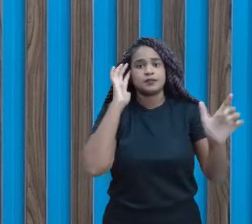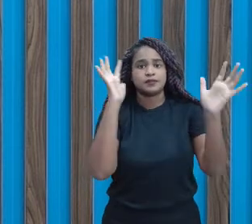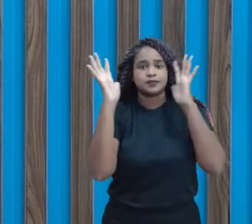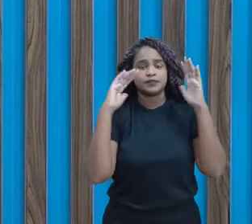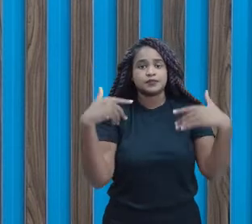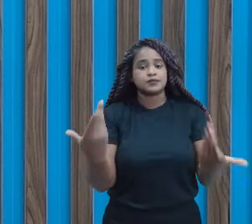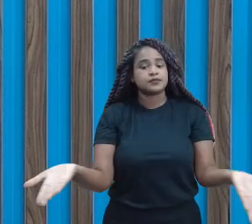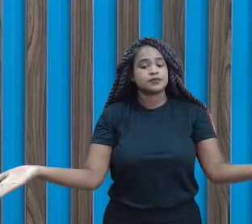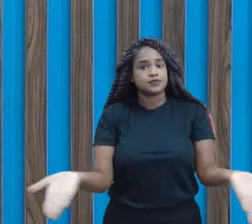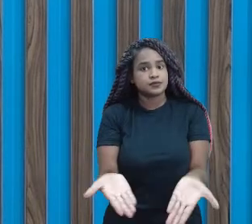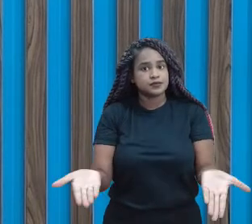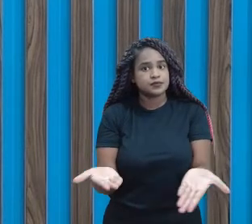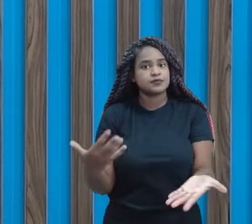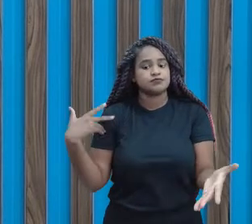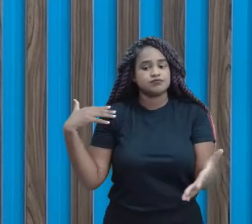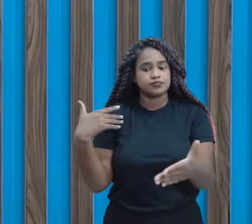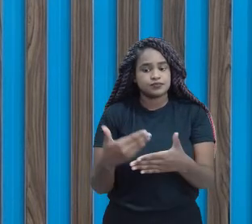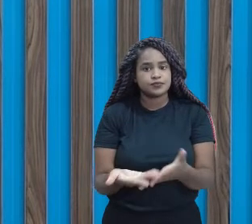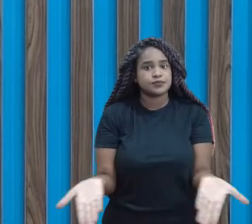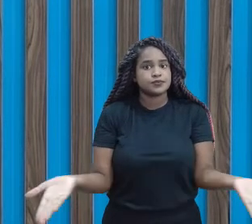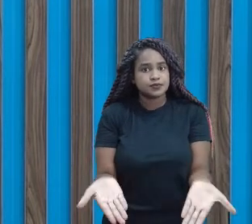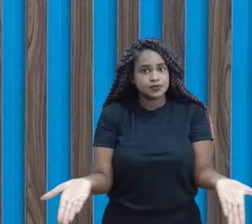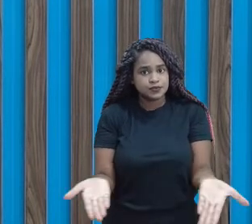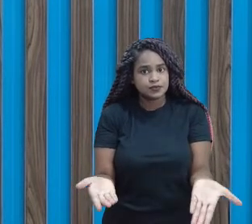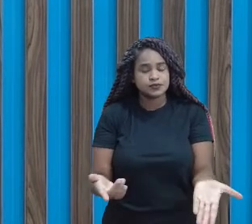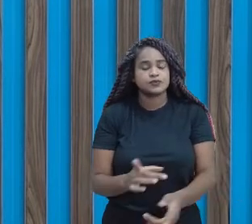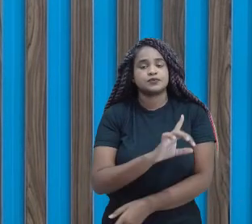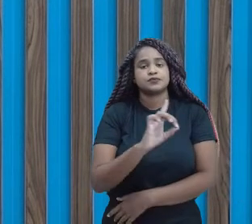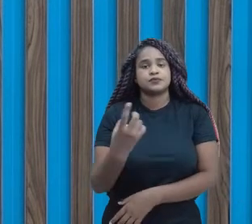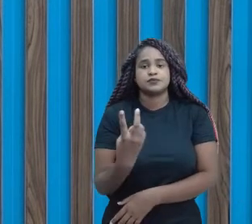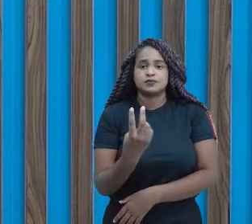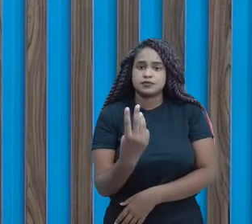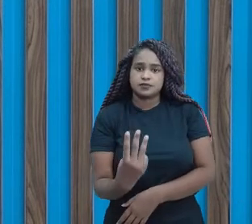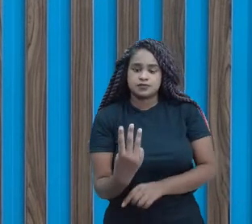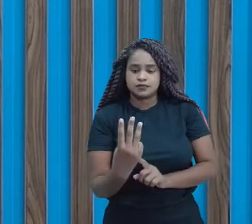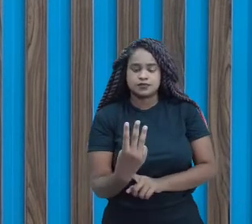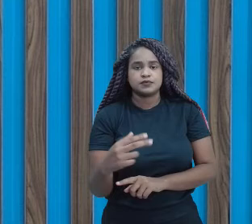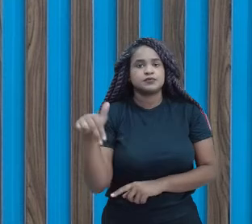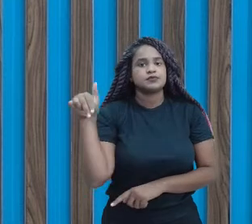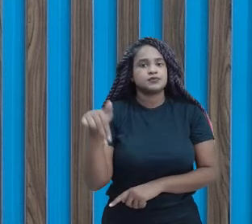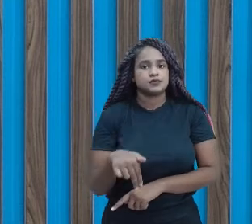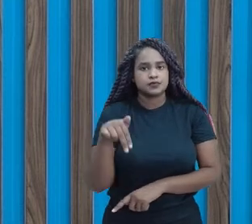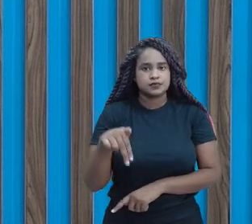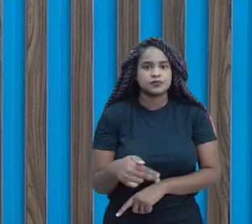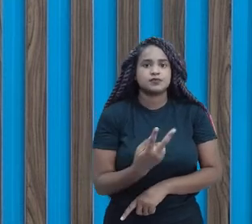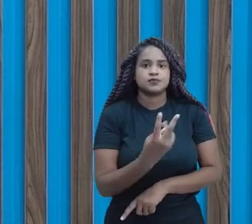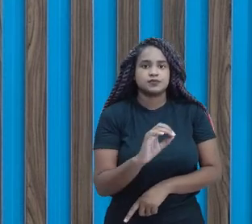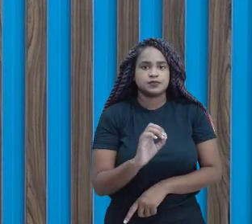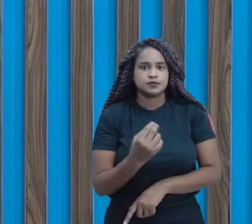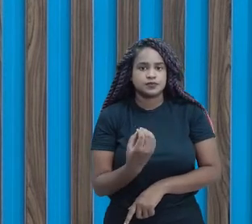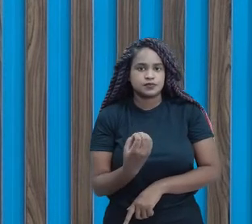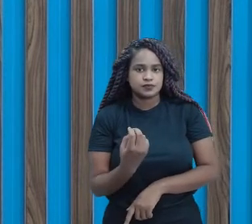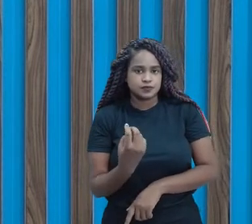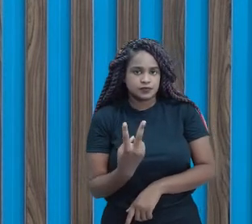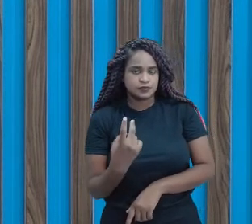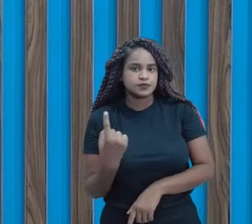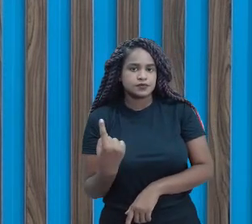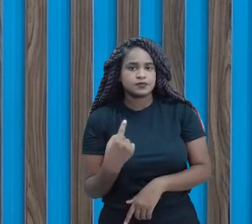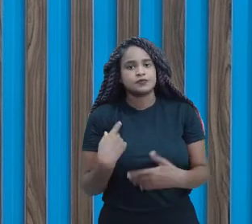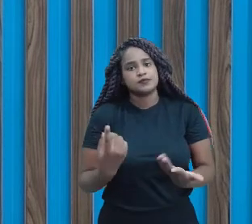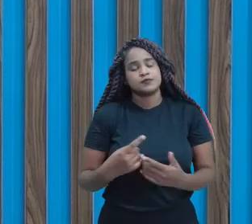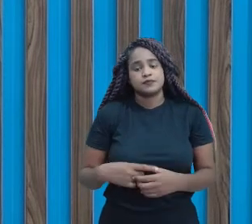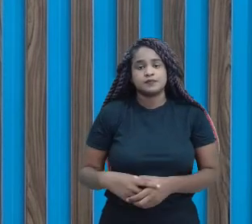hoje, a data de hoje, dia 3 de novembro de 2021, a China hoje